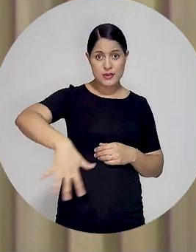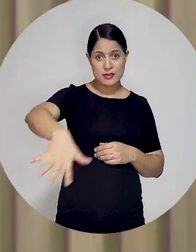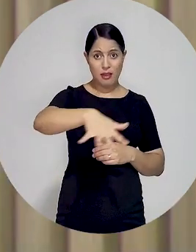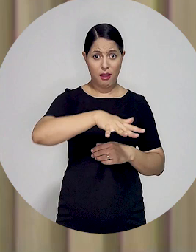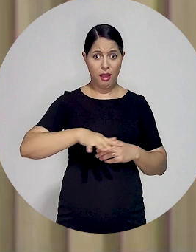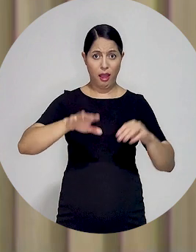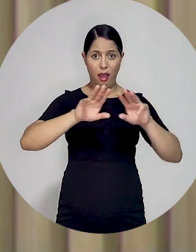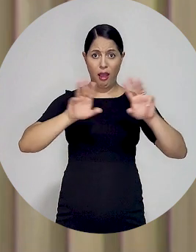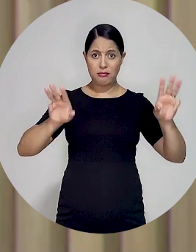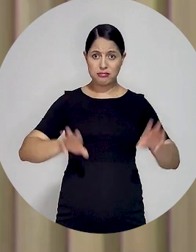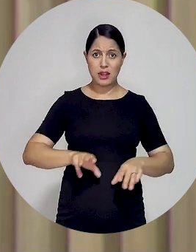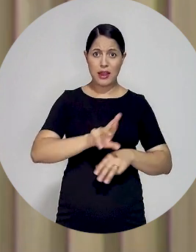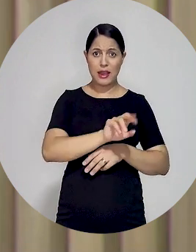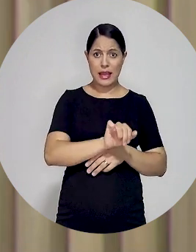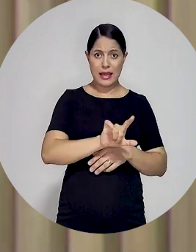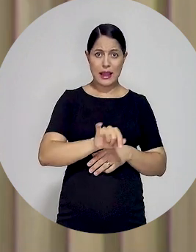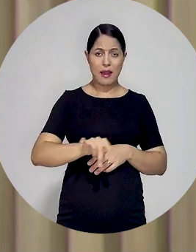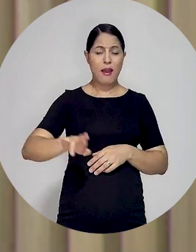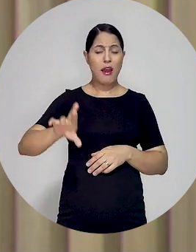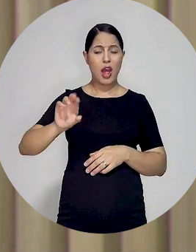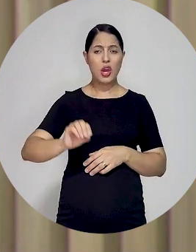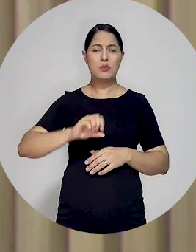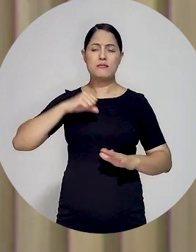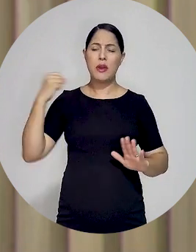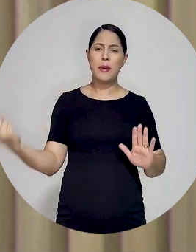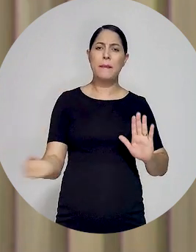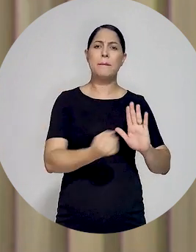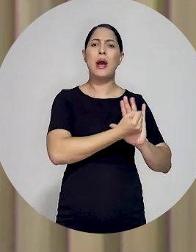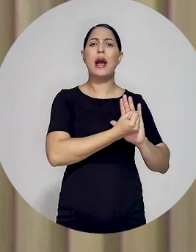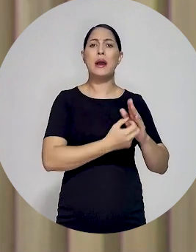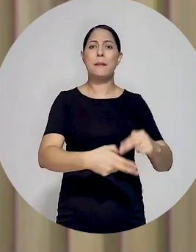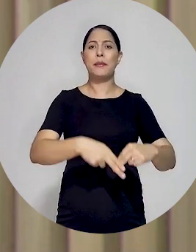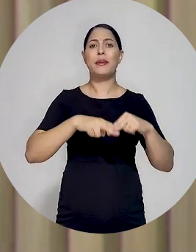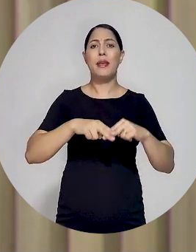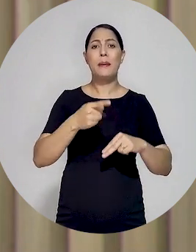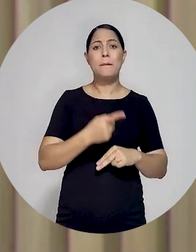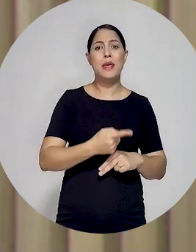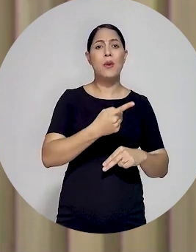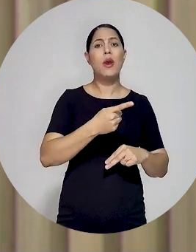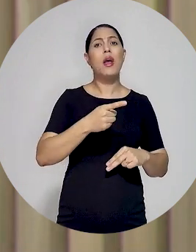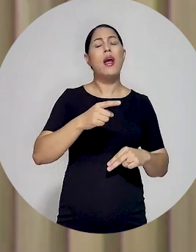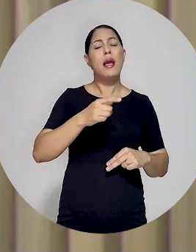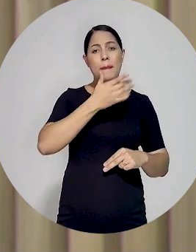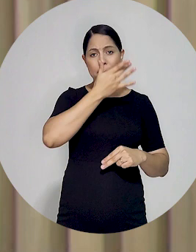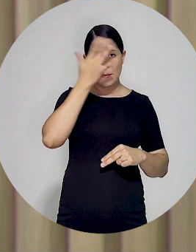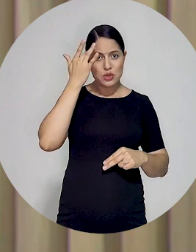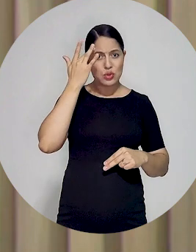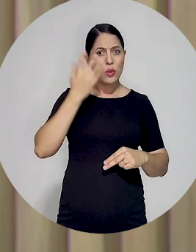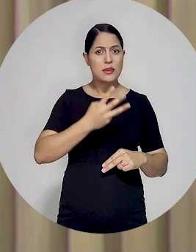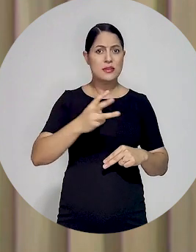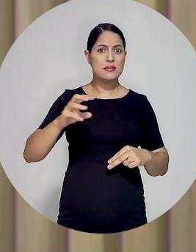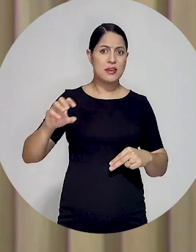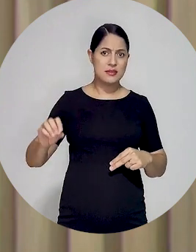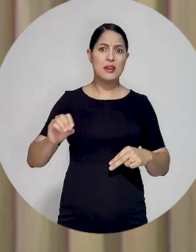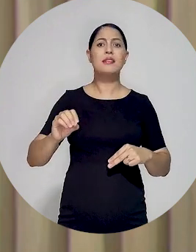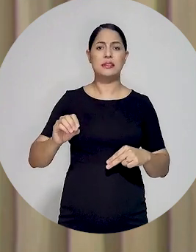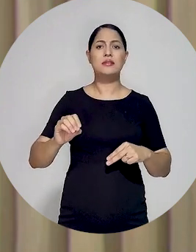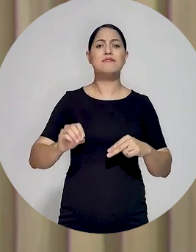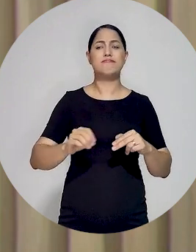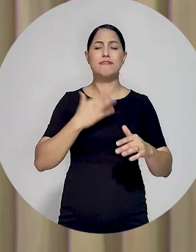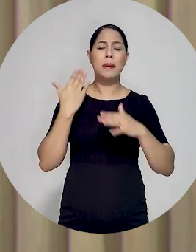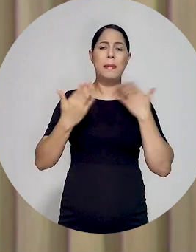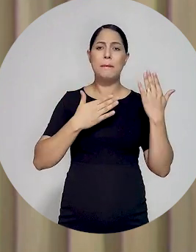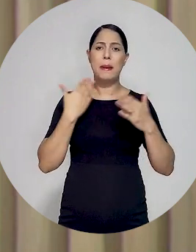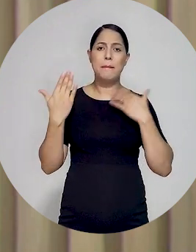sozinhos, de que somos e carregamos a história desses mais de 1.300 profissionais que partiram. Selamos o